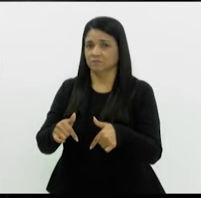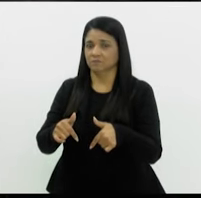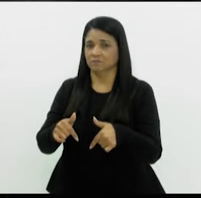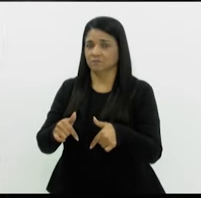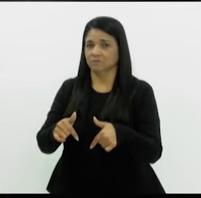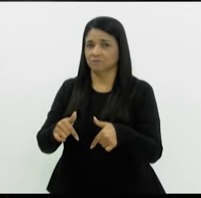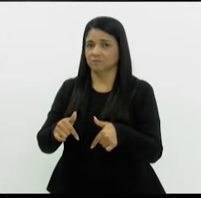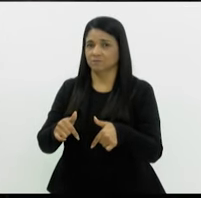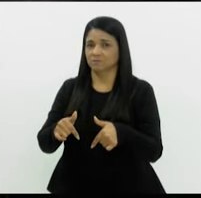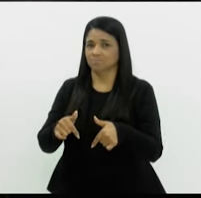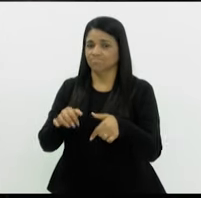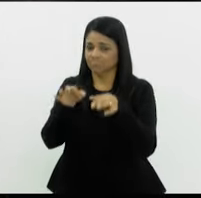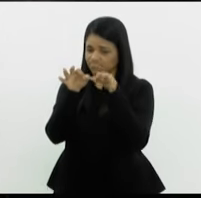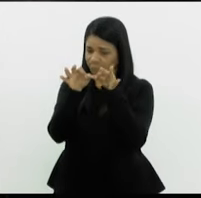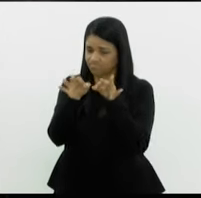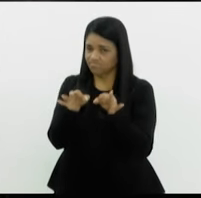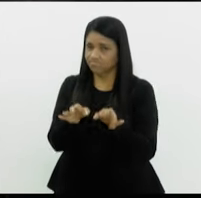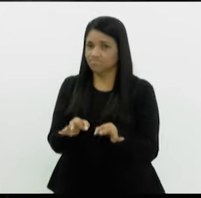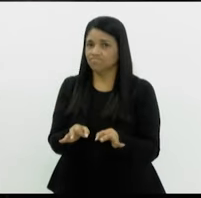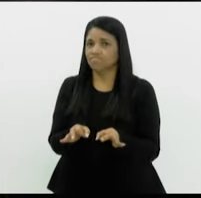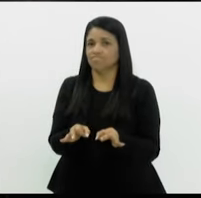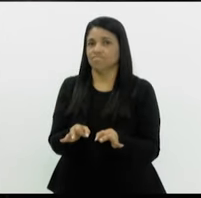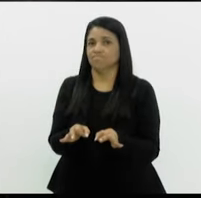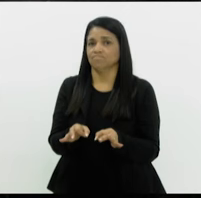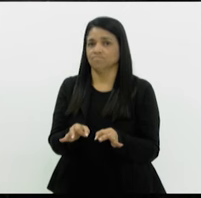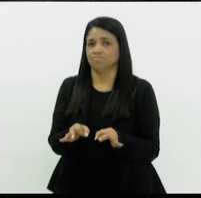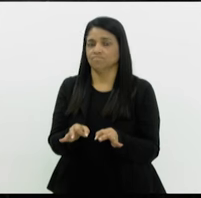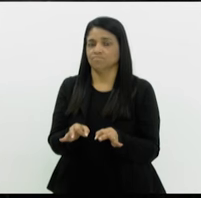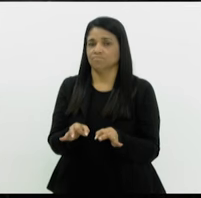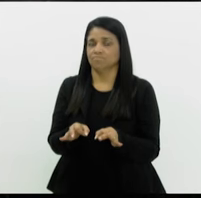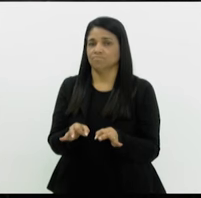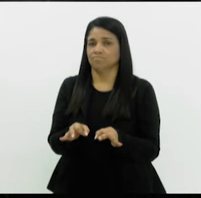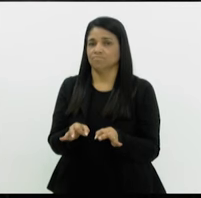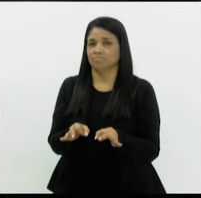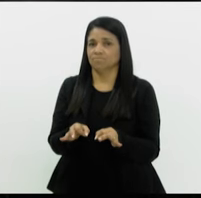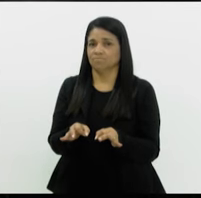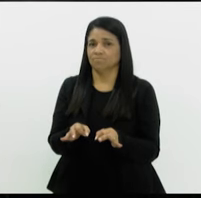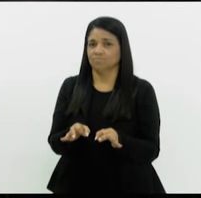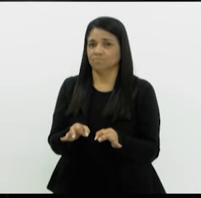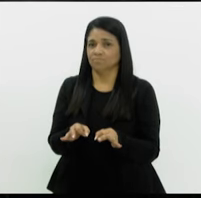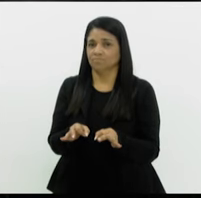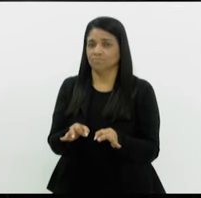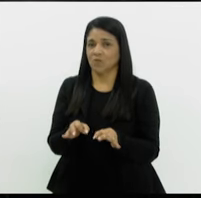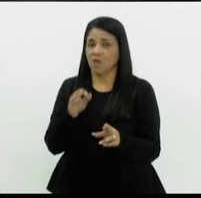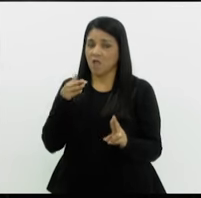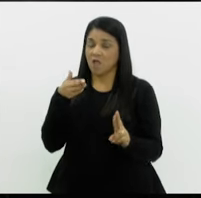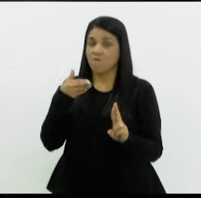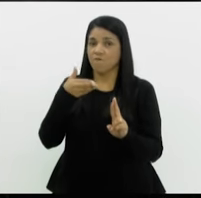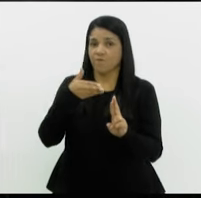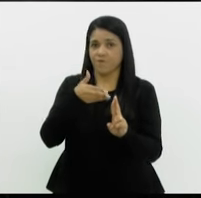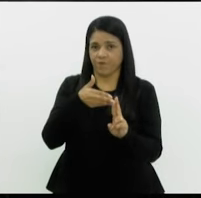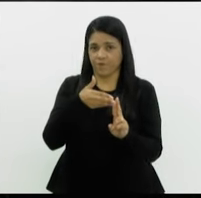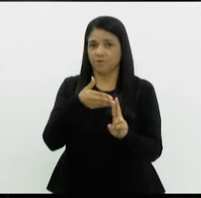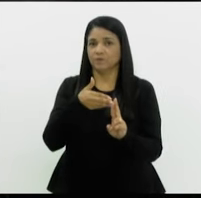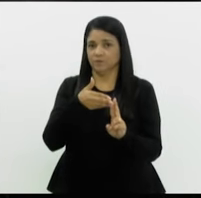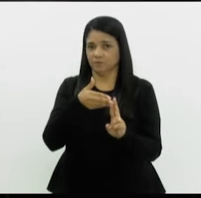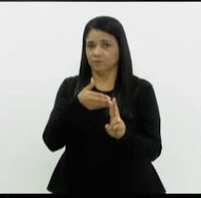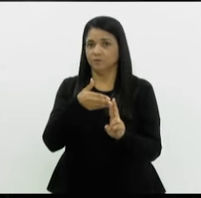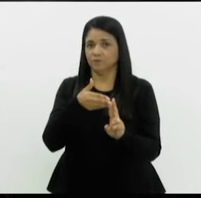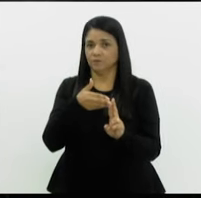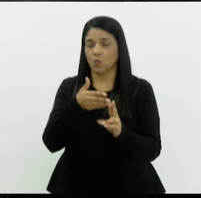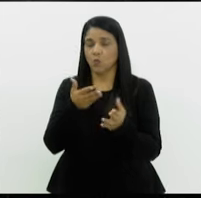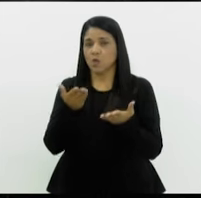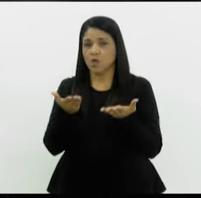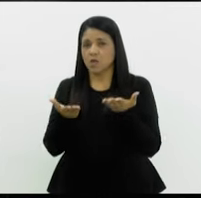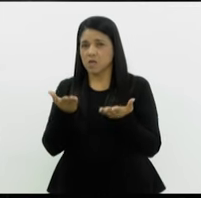com muito mais assertiva em relação não só ao